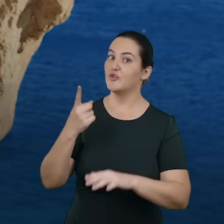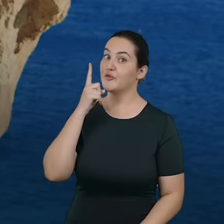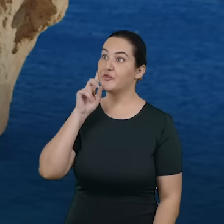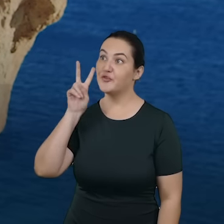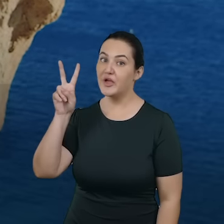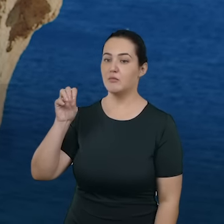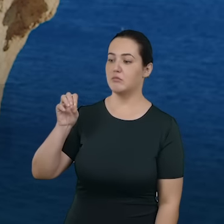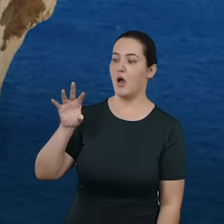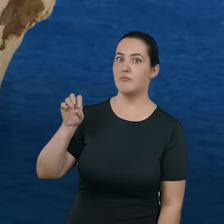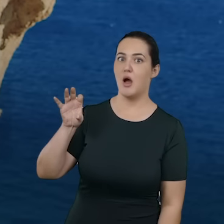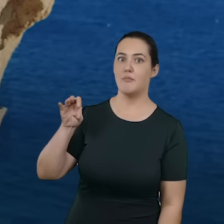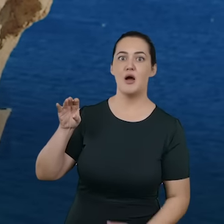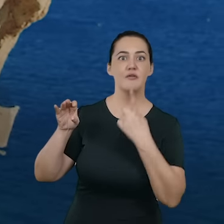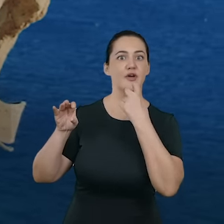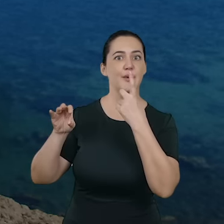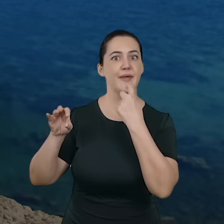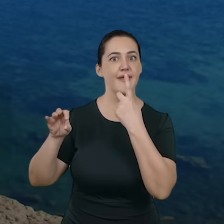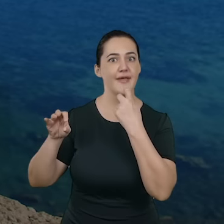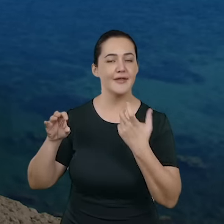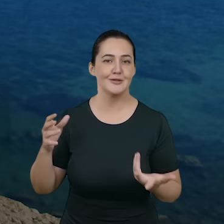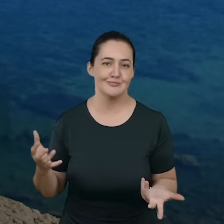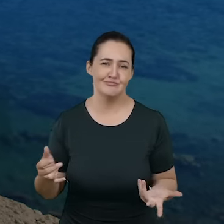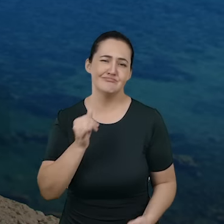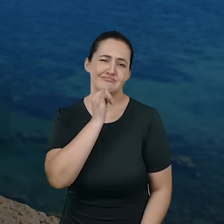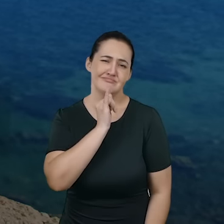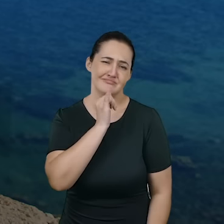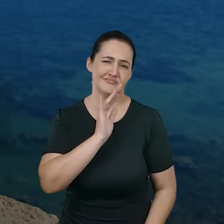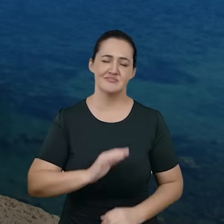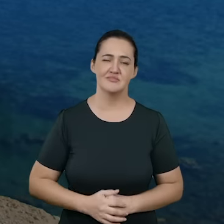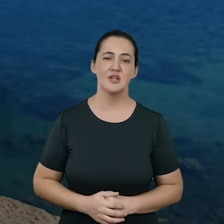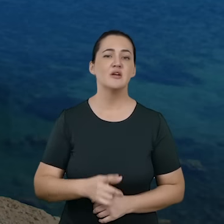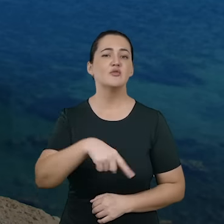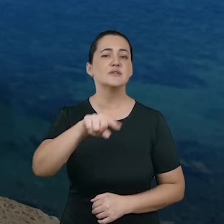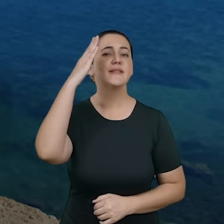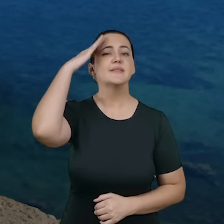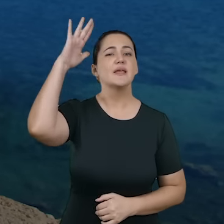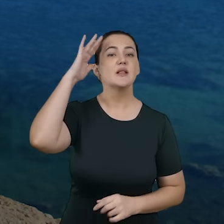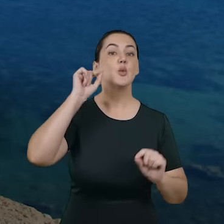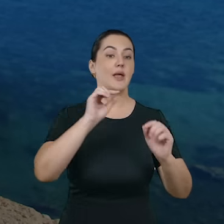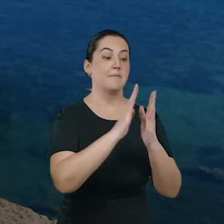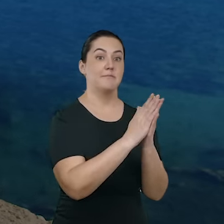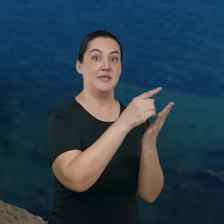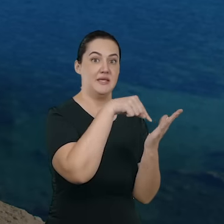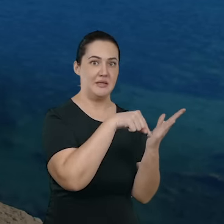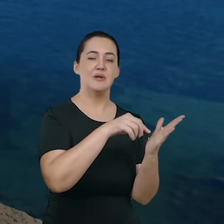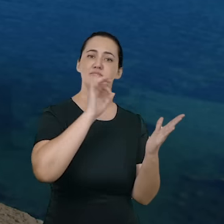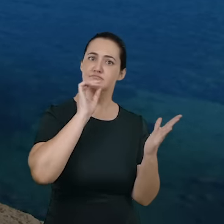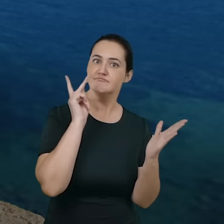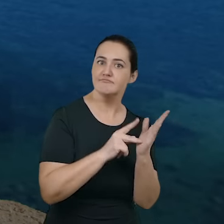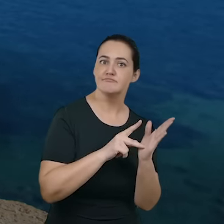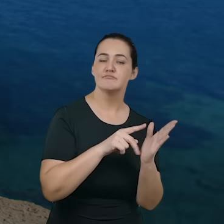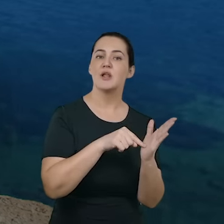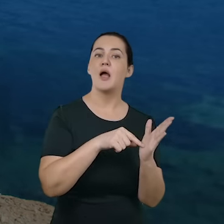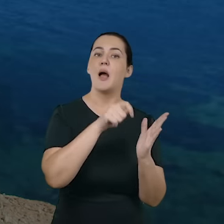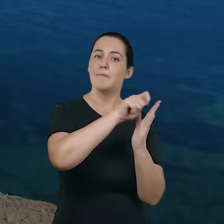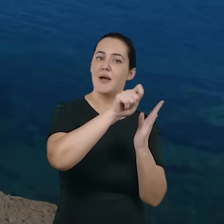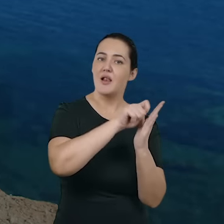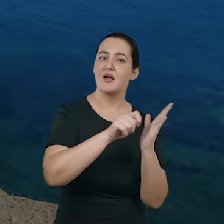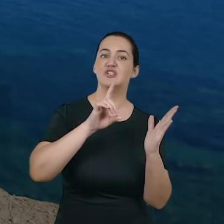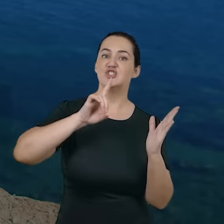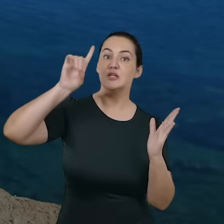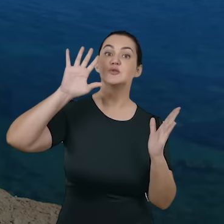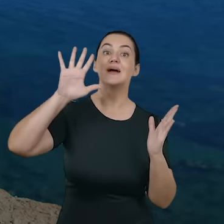Sinal amarelo, sinal de alerta. Esses dois exemplos que eu dei são para que você possa ver que a Bíblia é a palavra de Deus